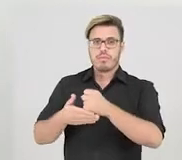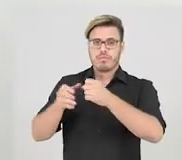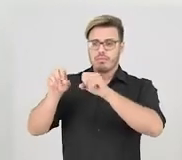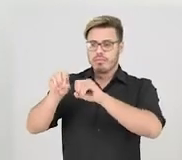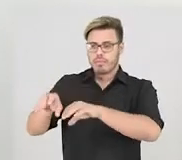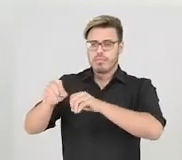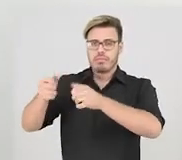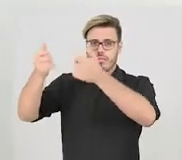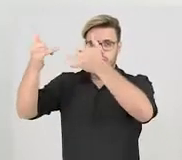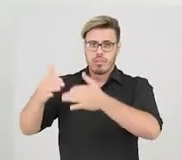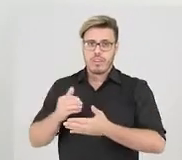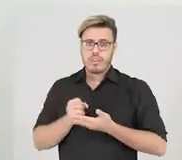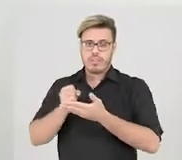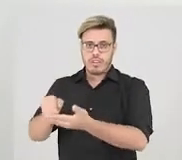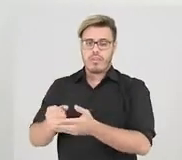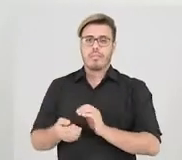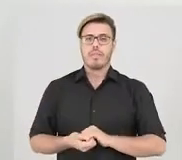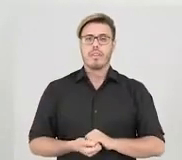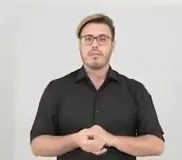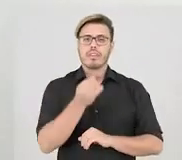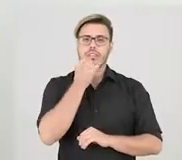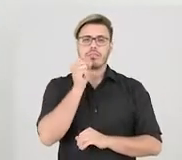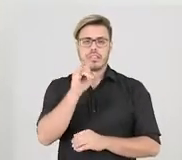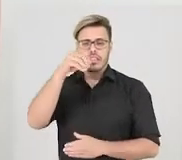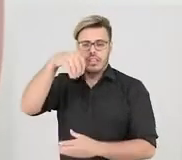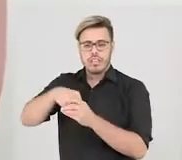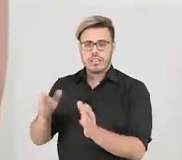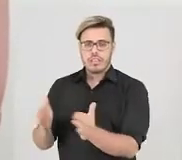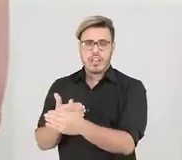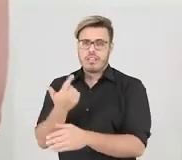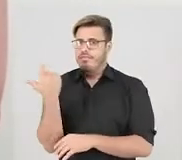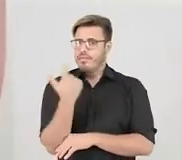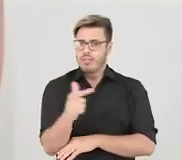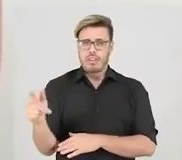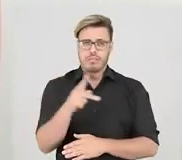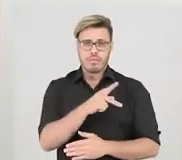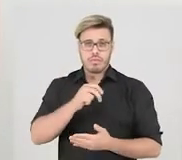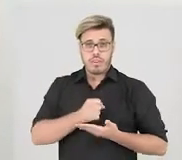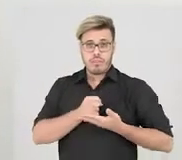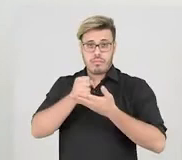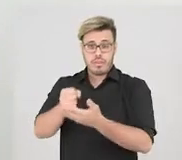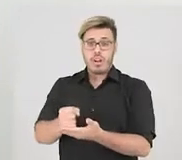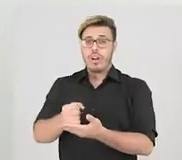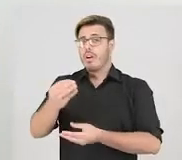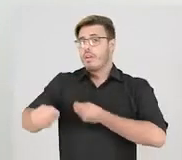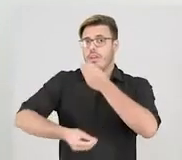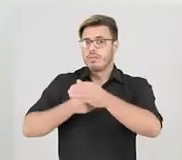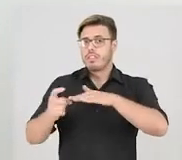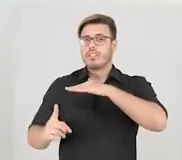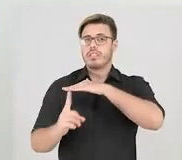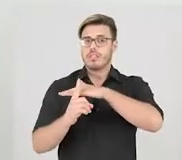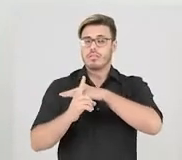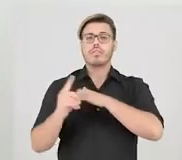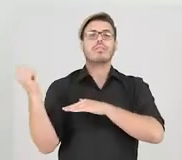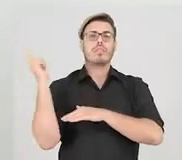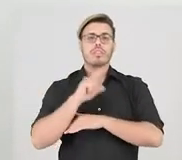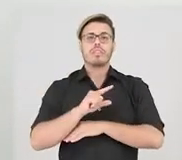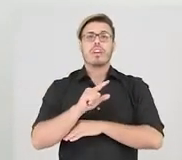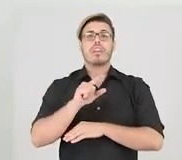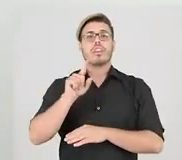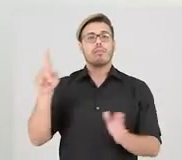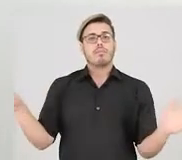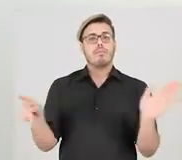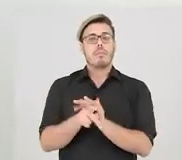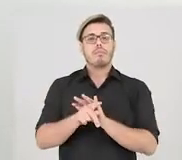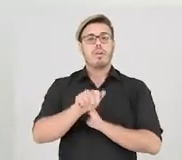especial, essa parceria, essa bidocência é feita com o professor do AEE, do Atendimento Educacional Especializado, que é o